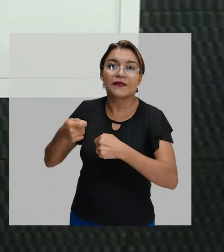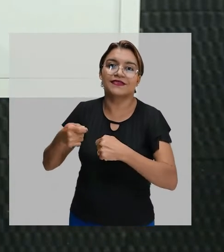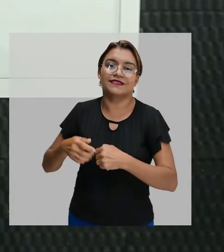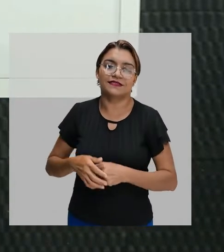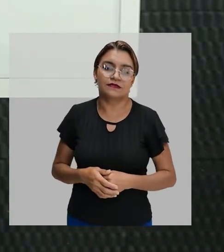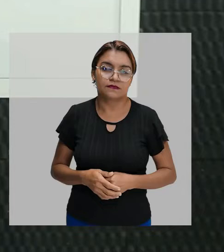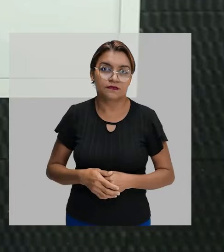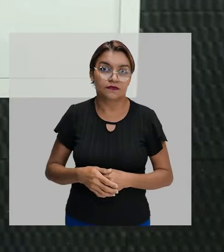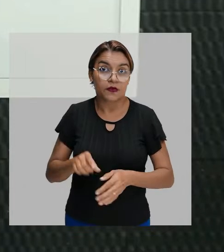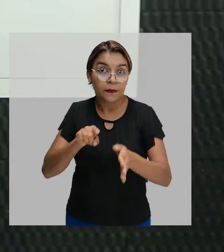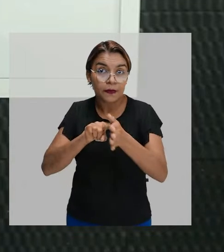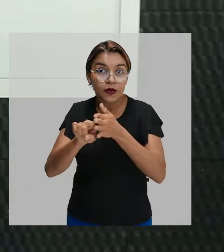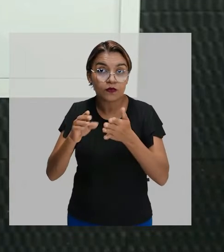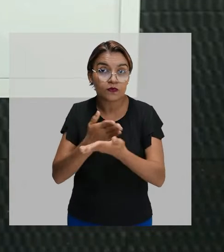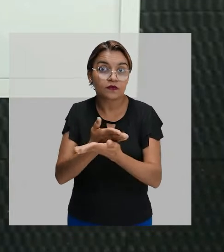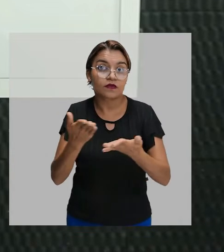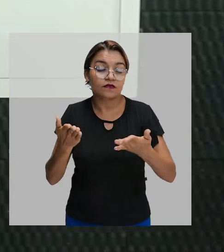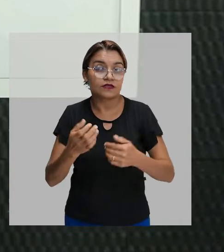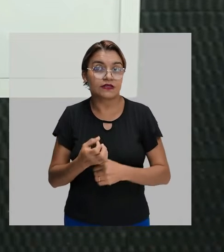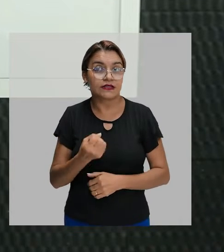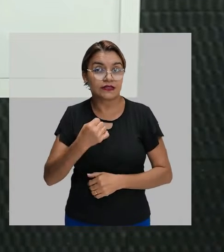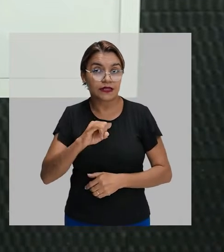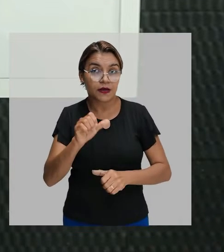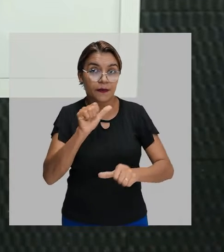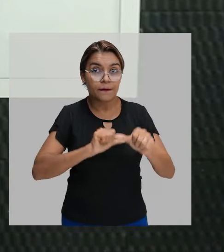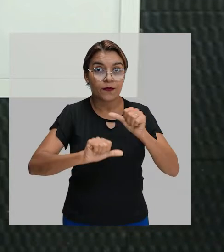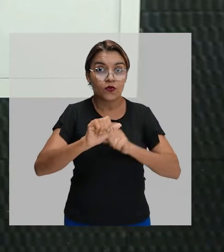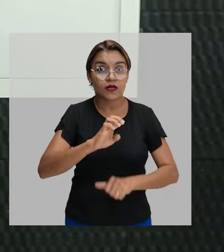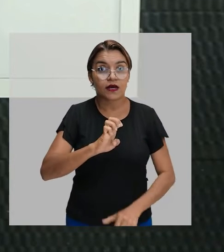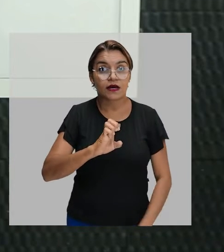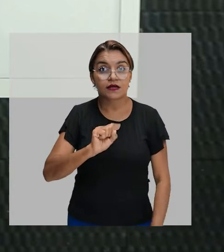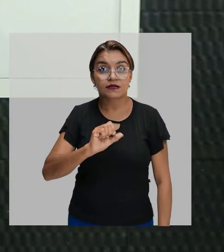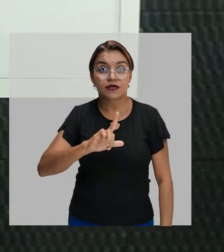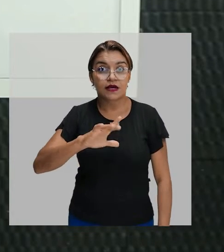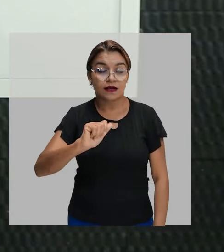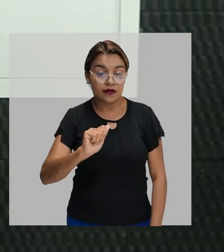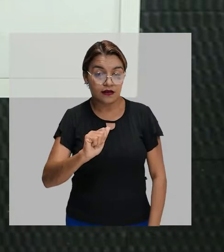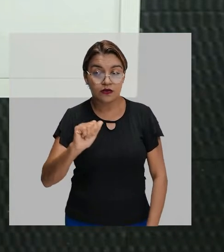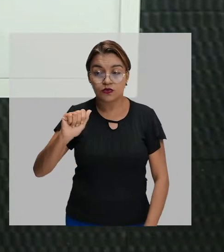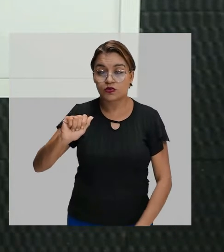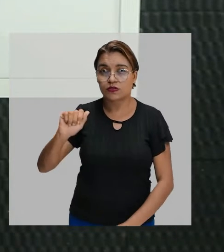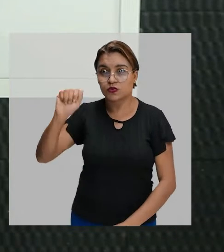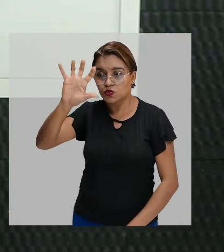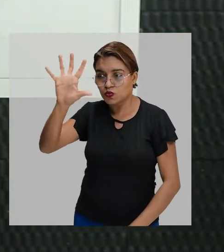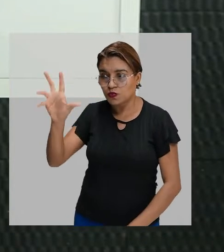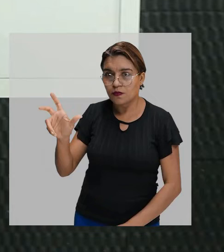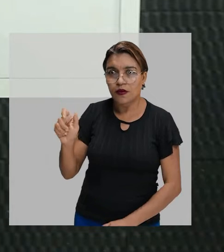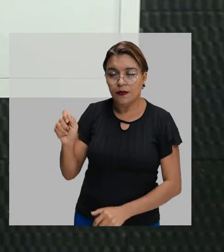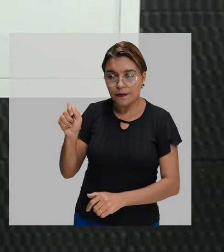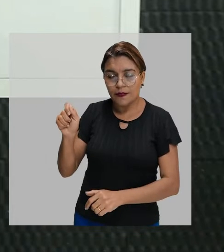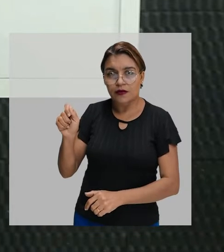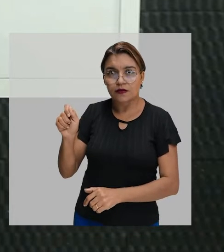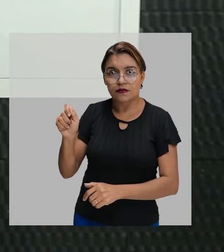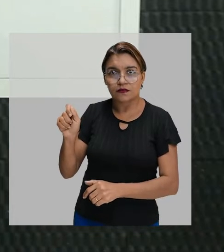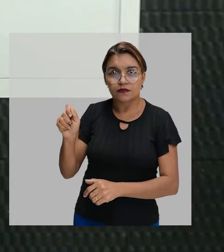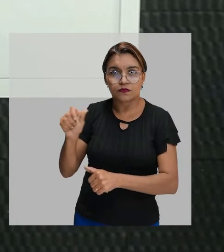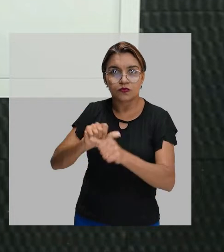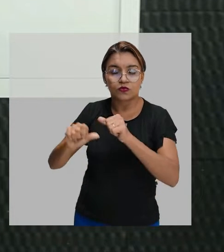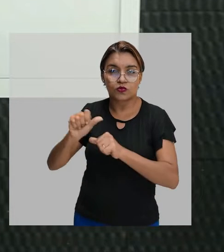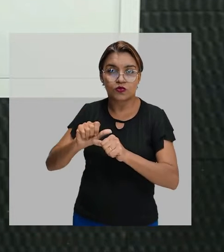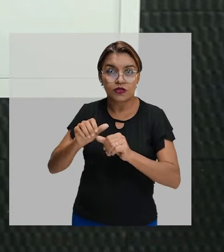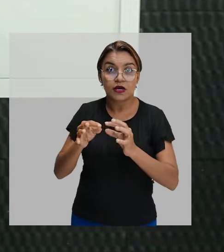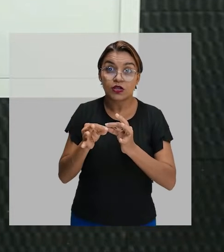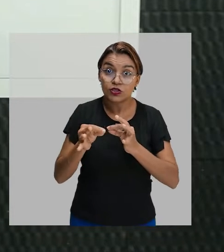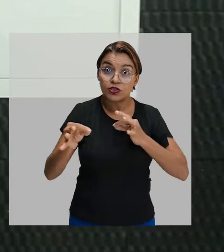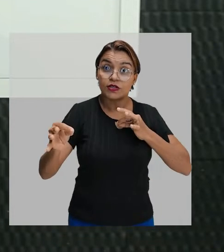Aí eu pergunto para vocês se muda a escala no mapa o que que vai mudar muda a